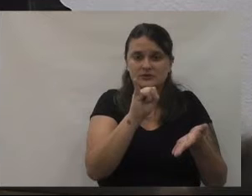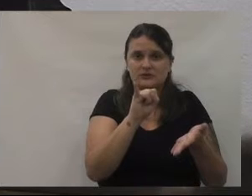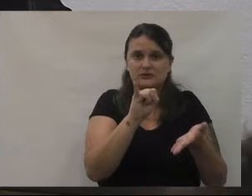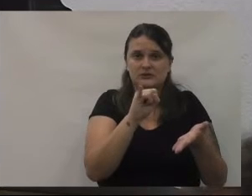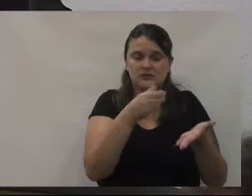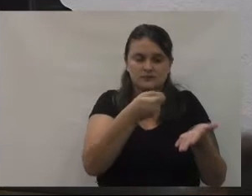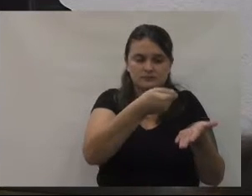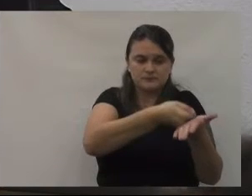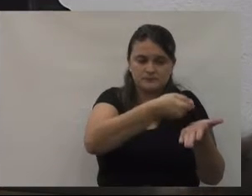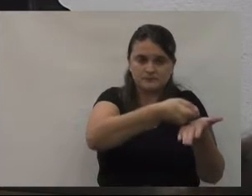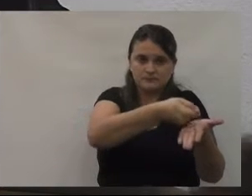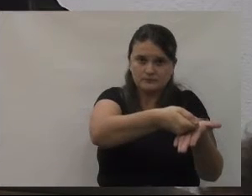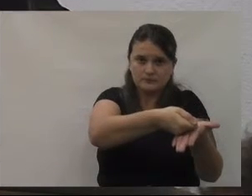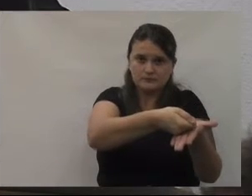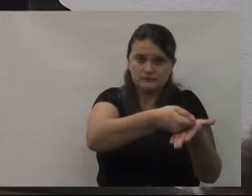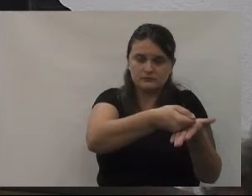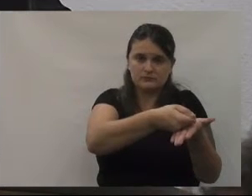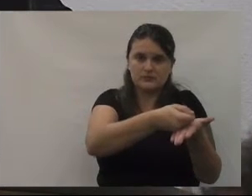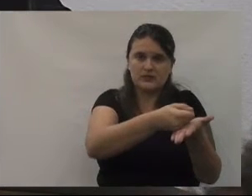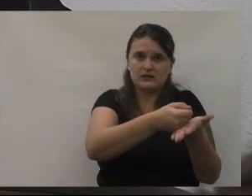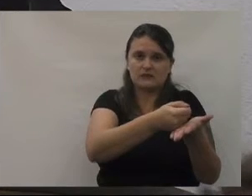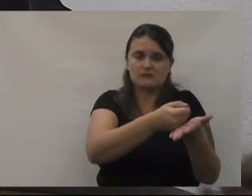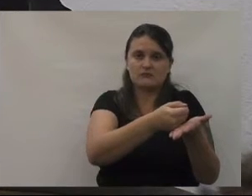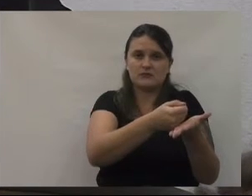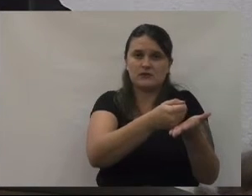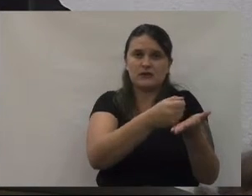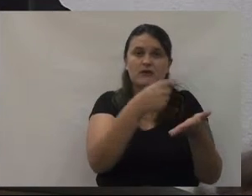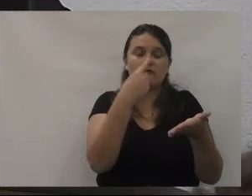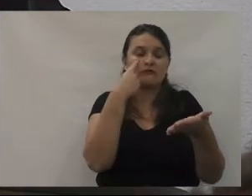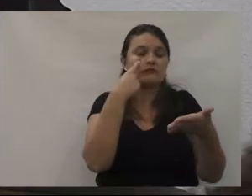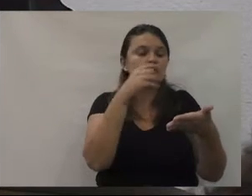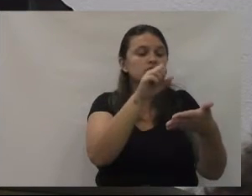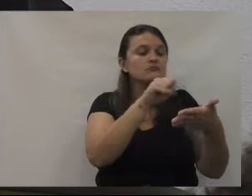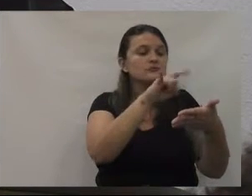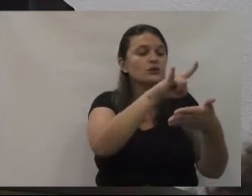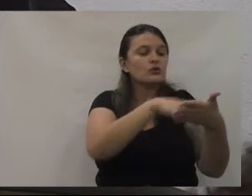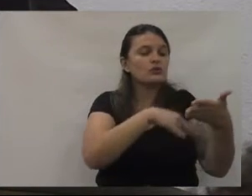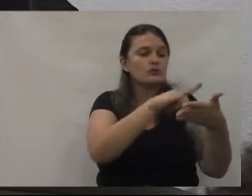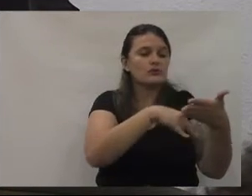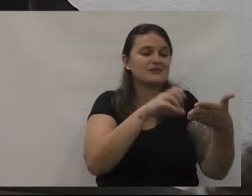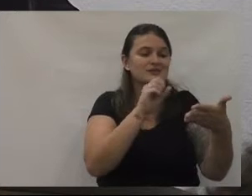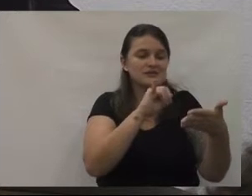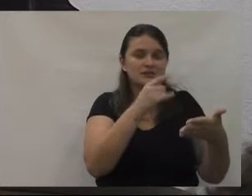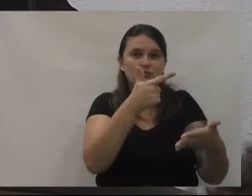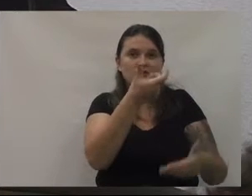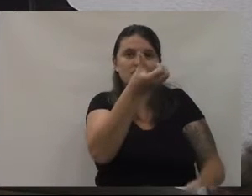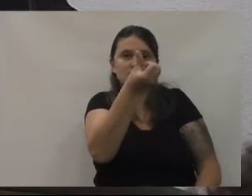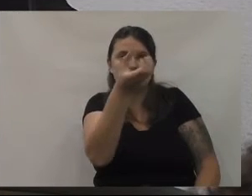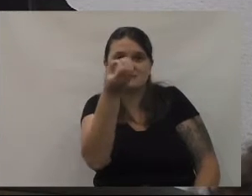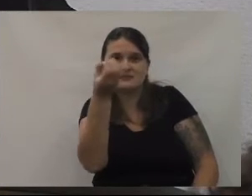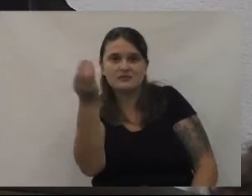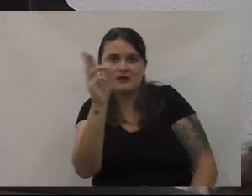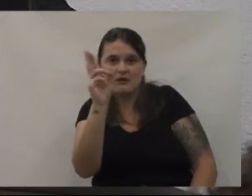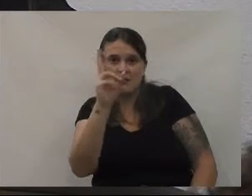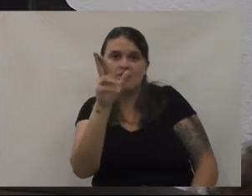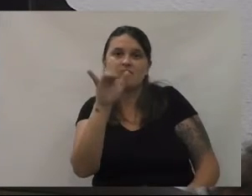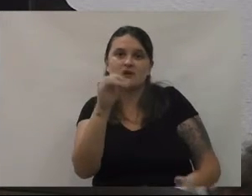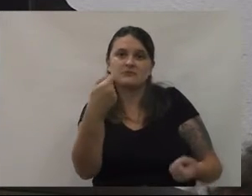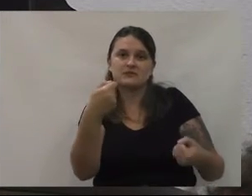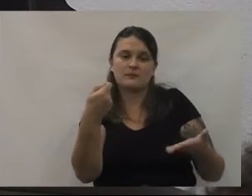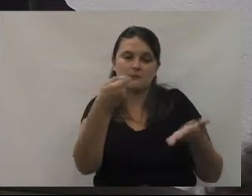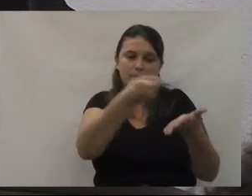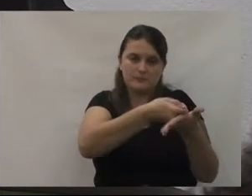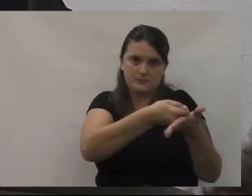a contribuição dele pela nota fiscal não atingir R$600, ele vai ter que